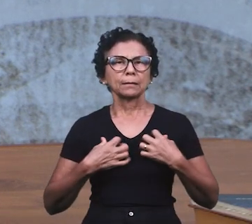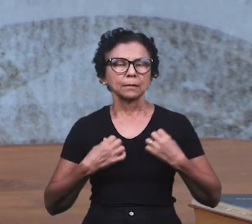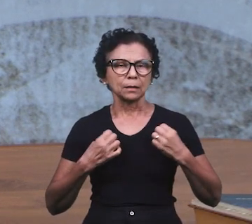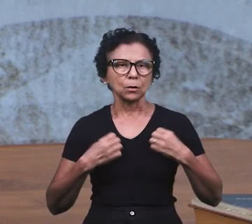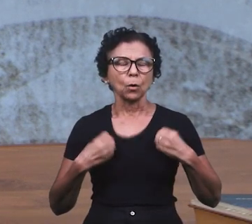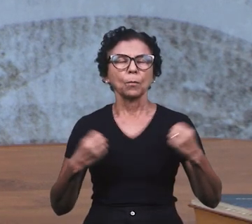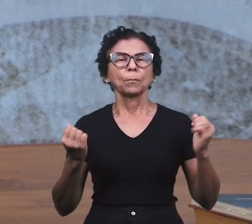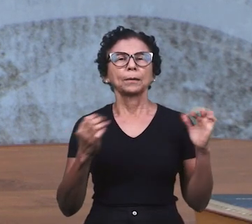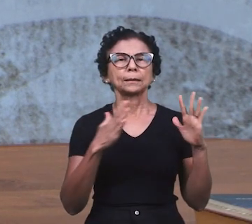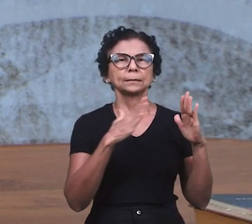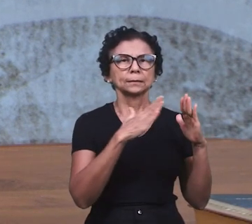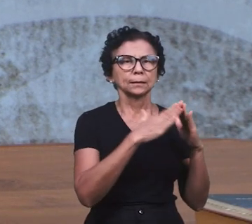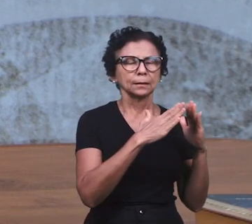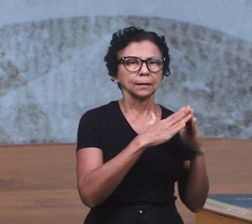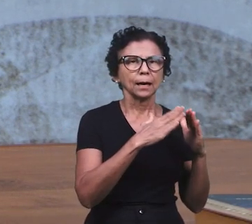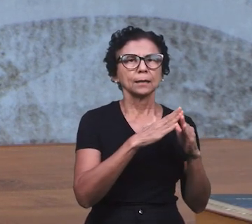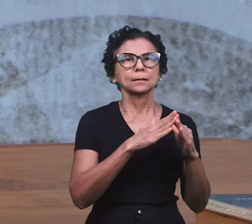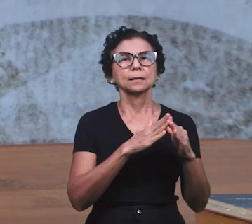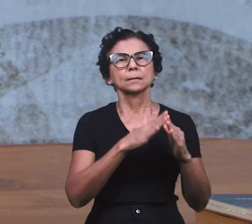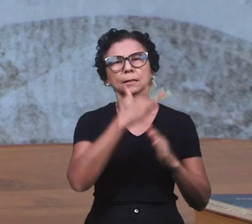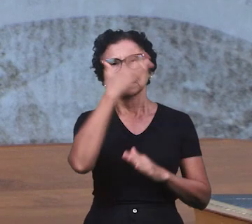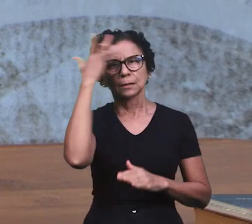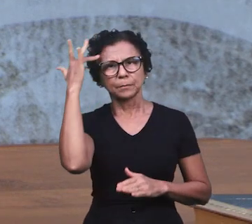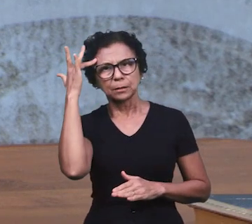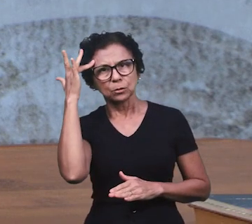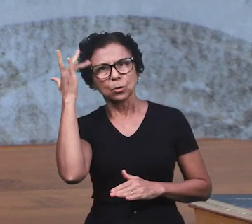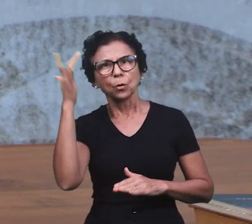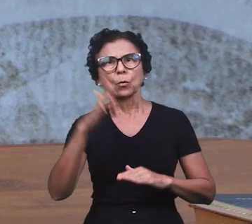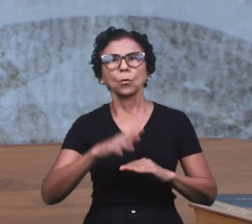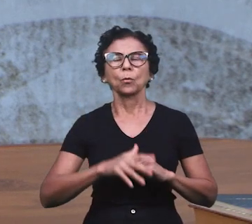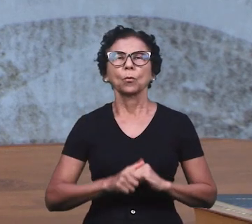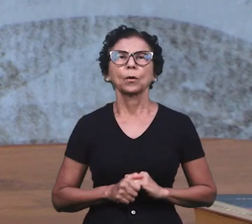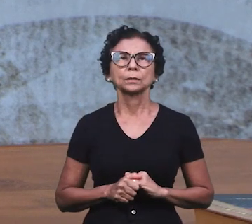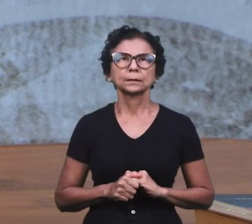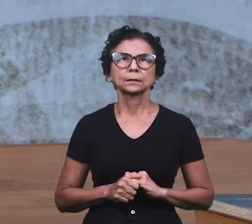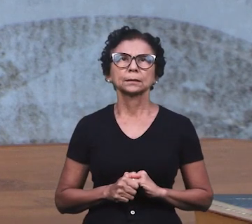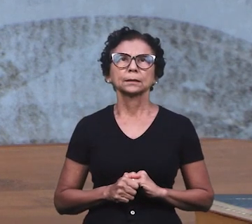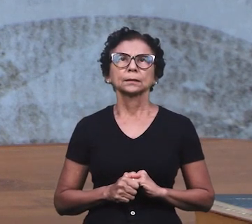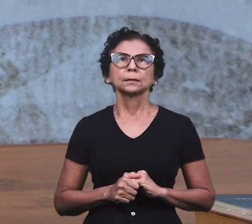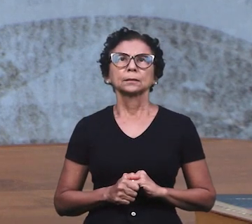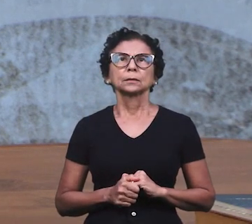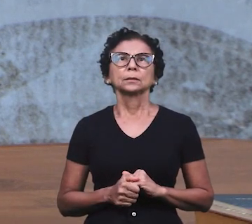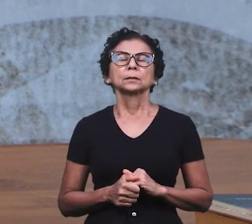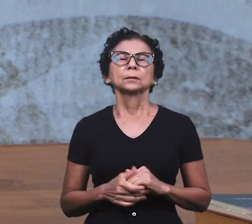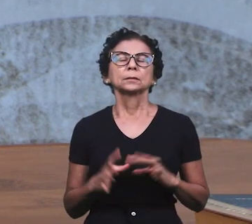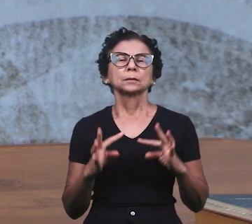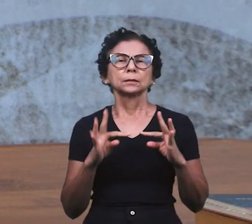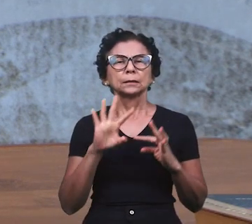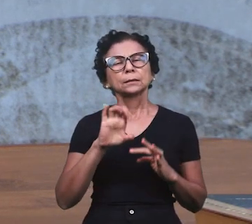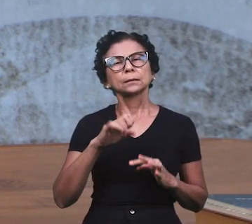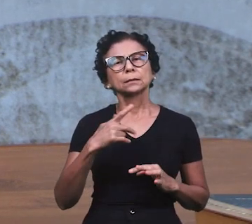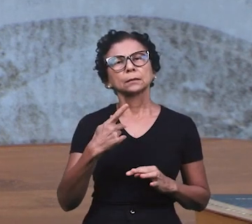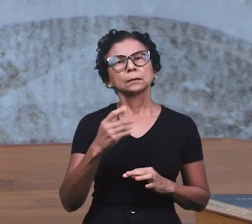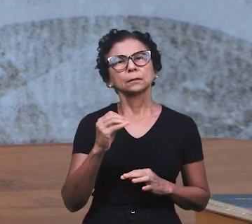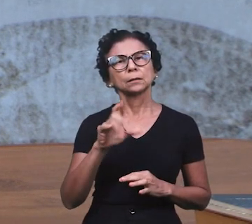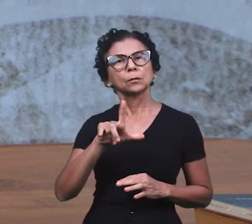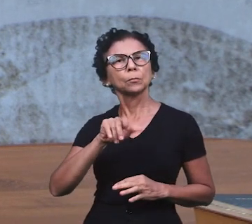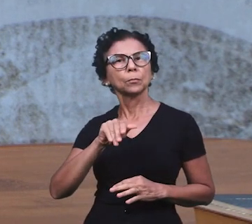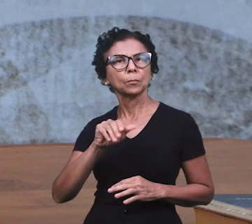das casas, e da inchação e do apostema e das empolas,